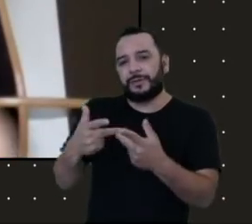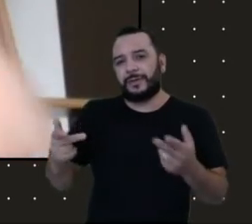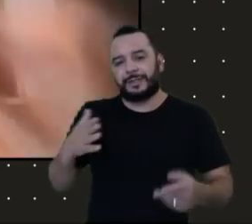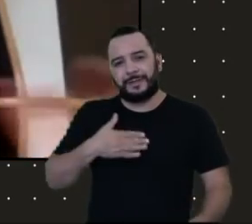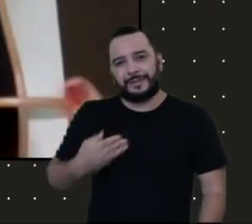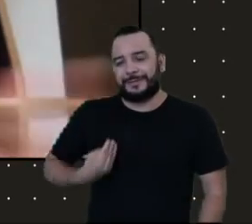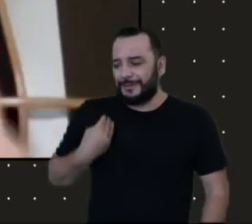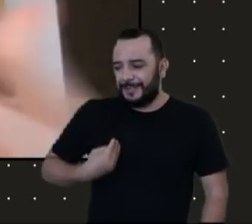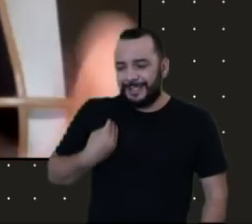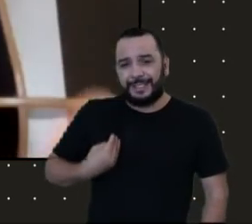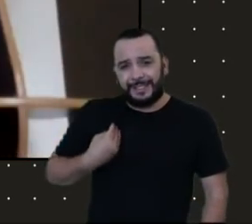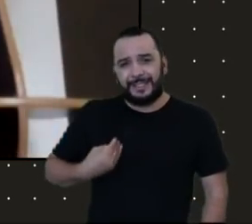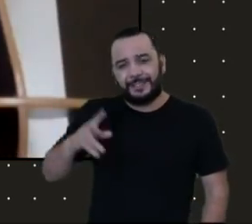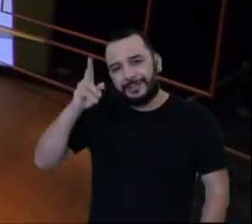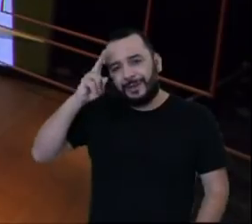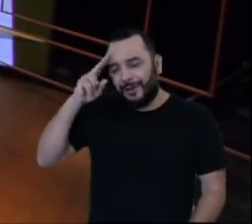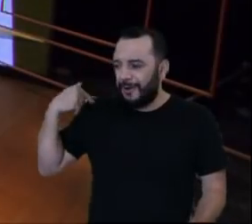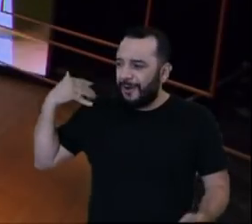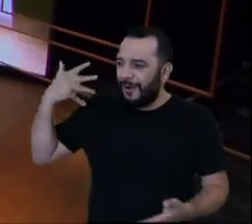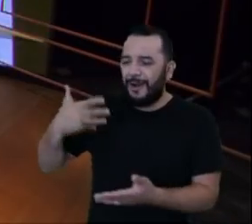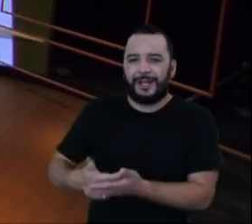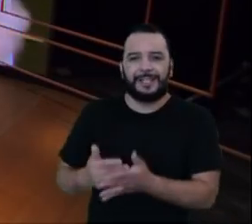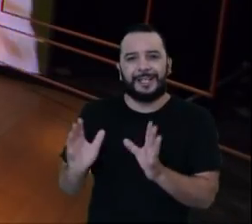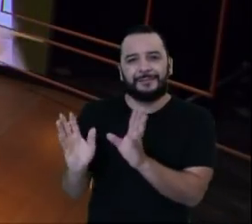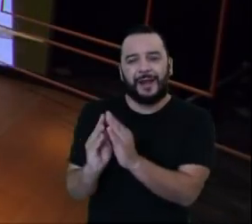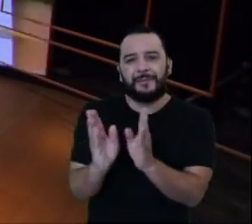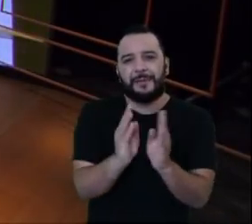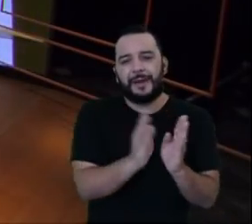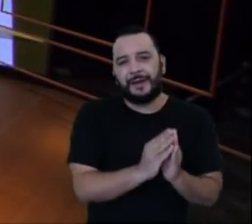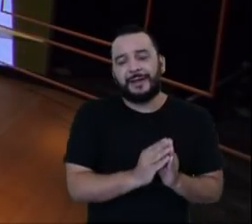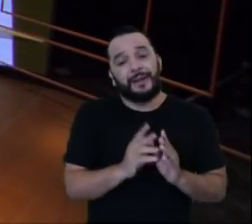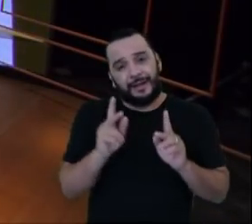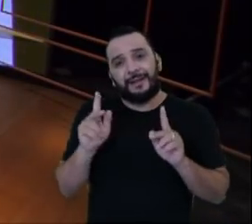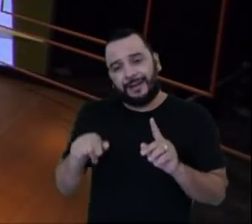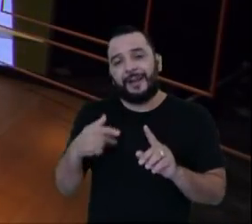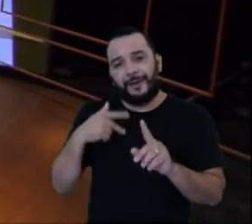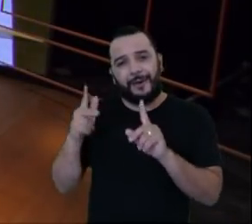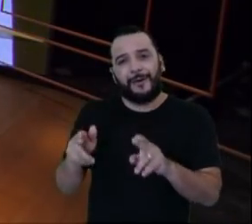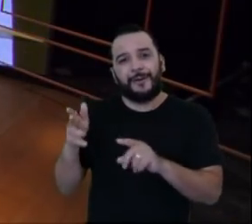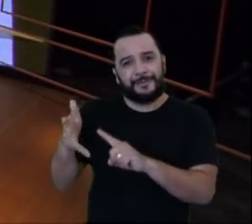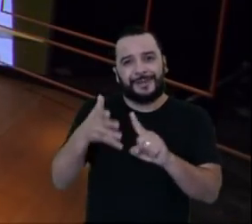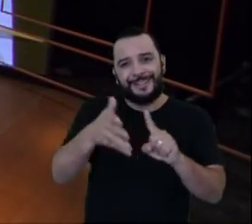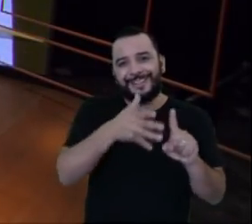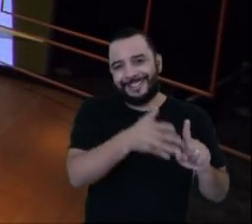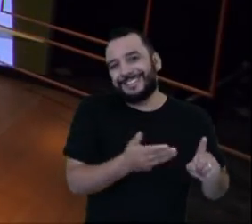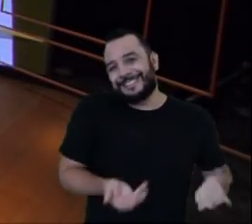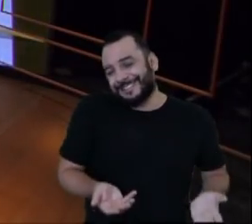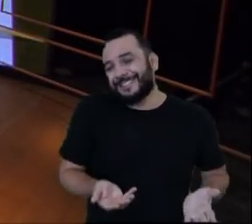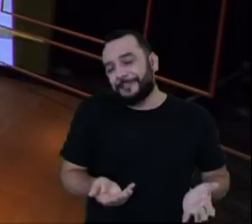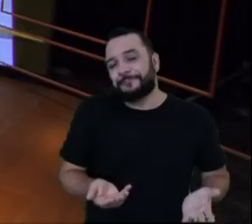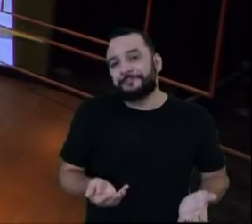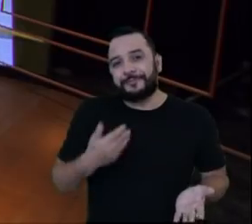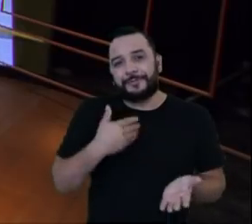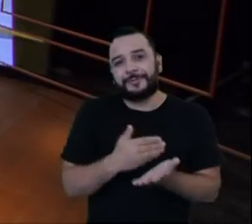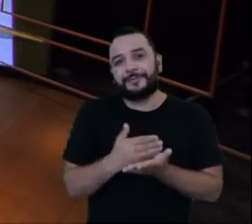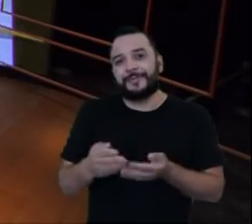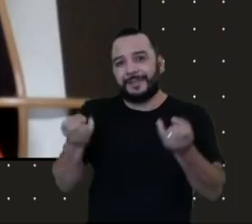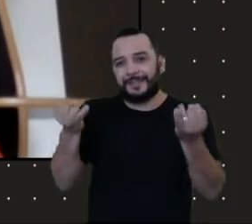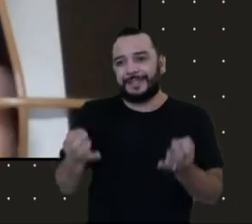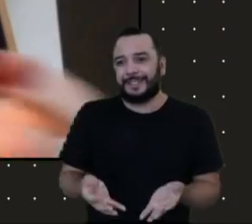meu pai. Foi um momento importante e que fortaleceu muito a minha parceria com a minha mãe, também